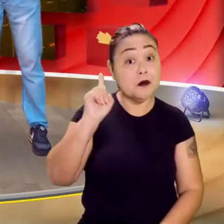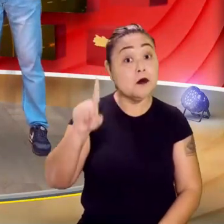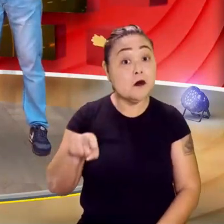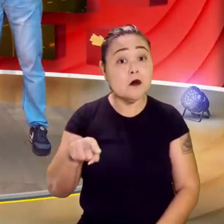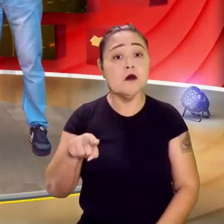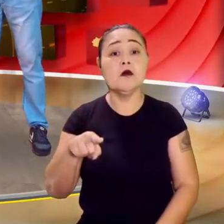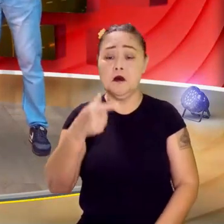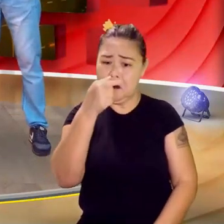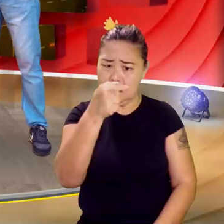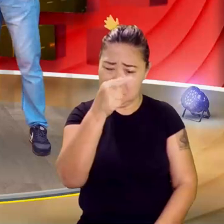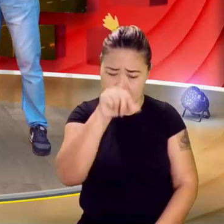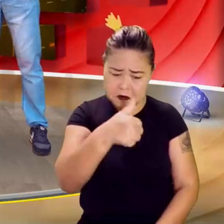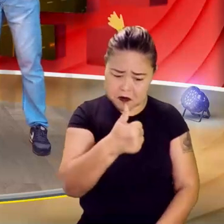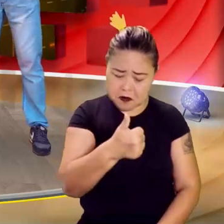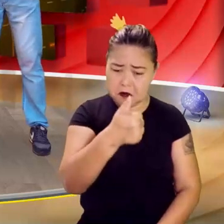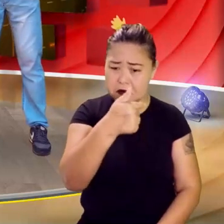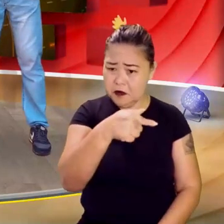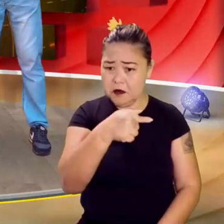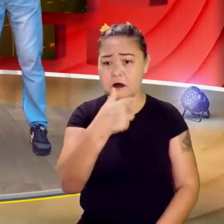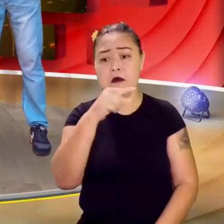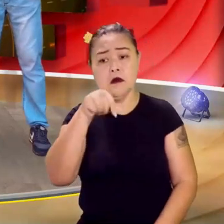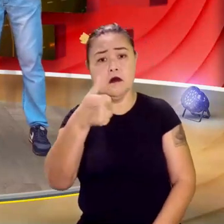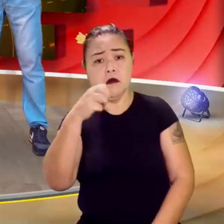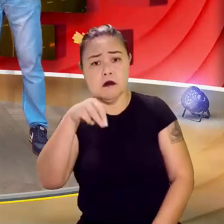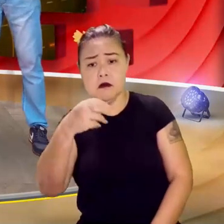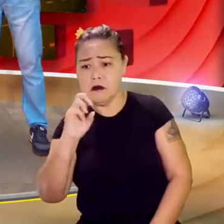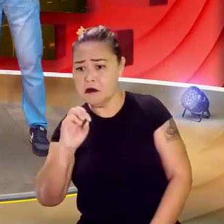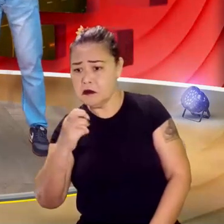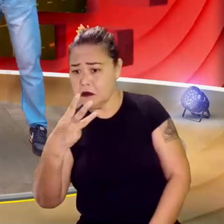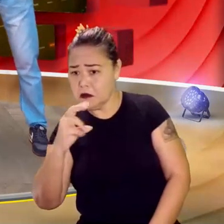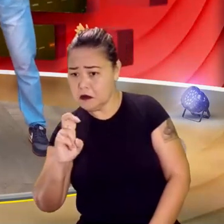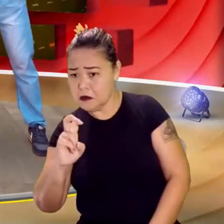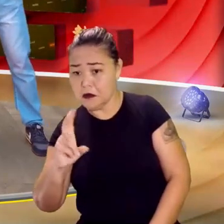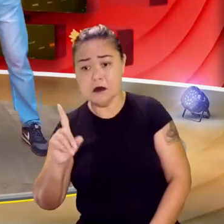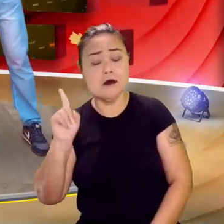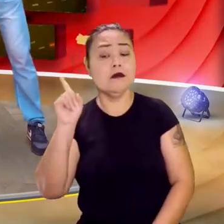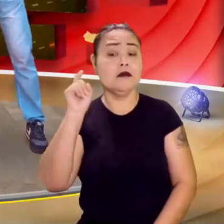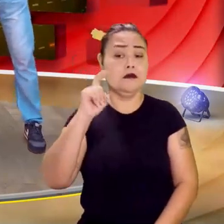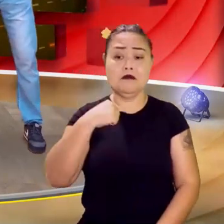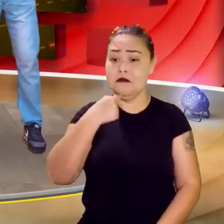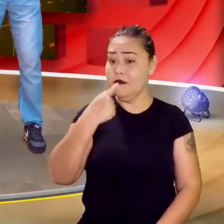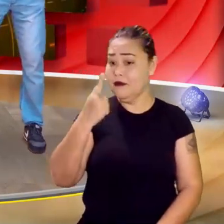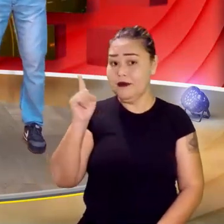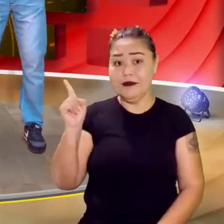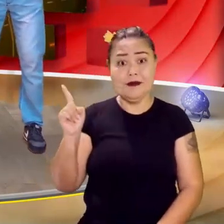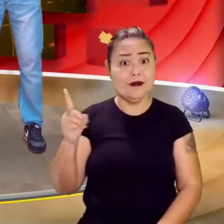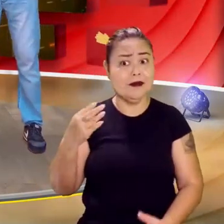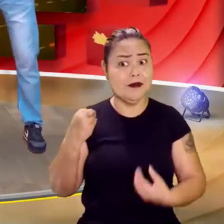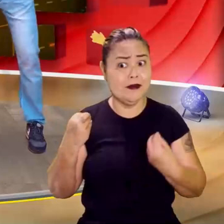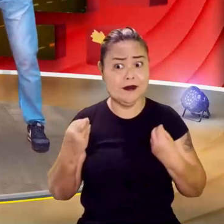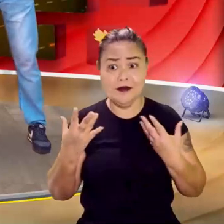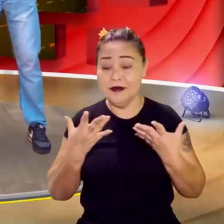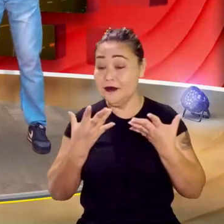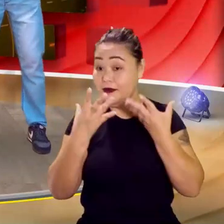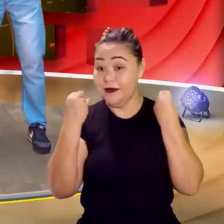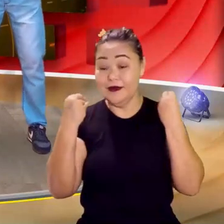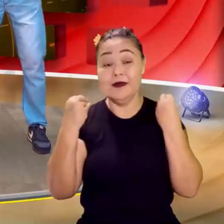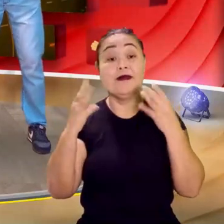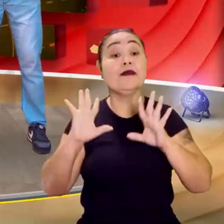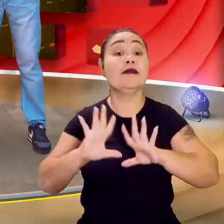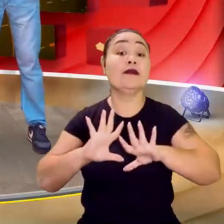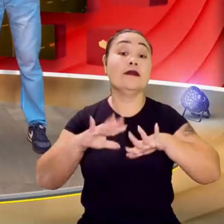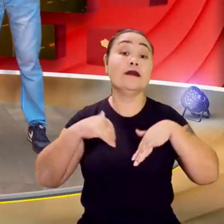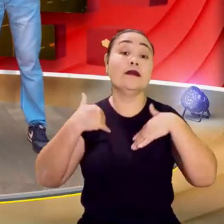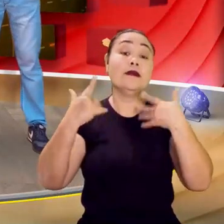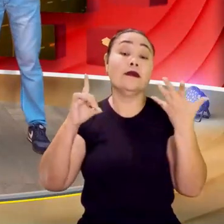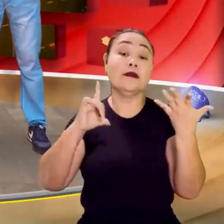mas deixar o 7 na base 1,035, tá, esquece. Difícil. É essa cara aí mesmo, não pode esquecer. Só que